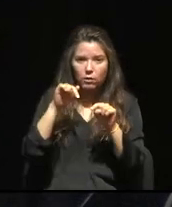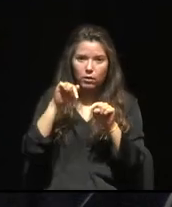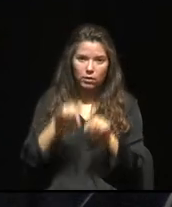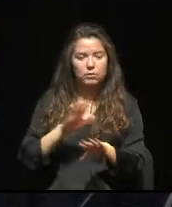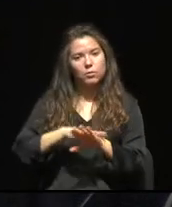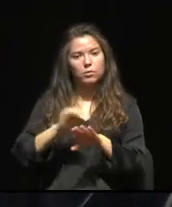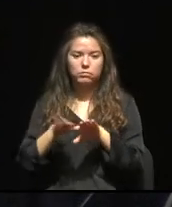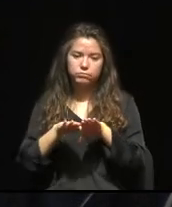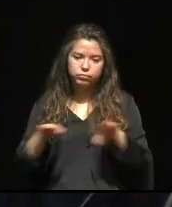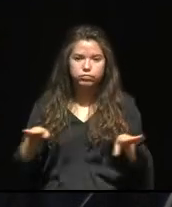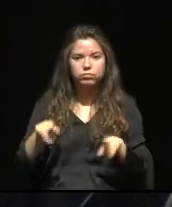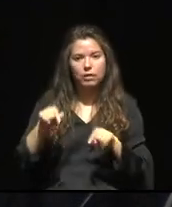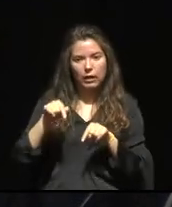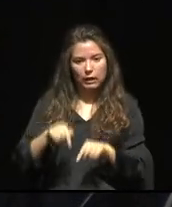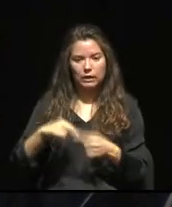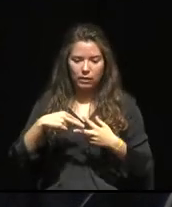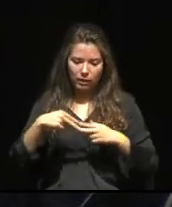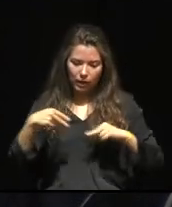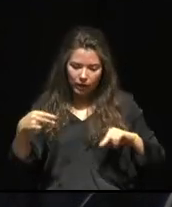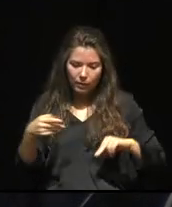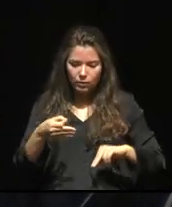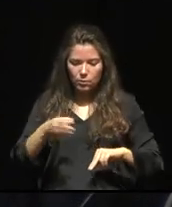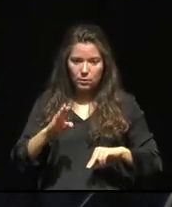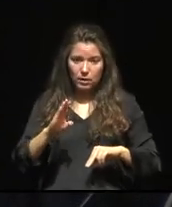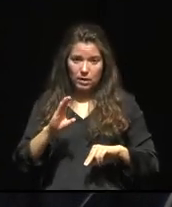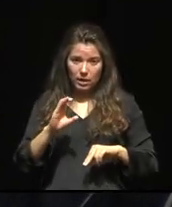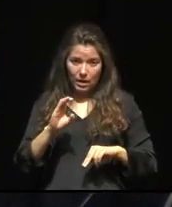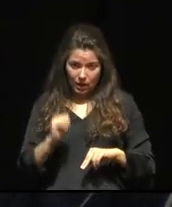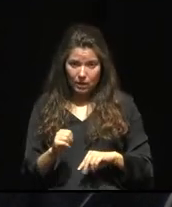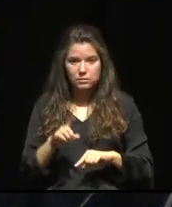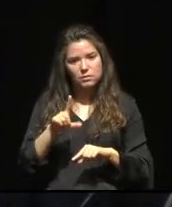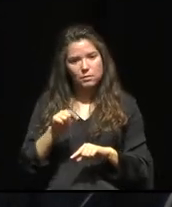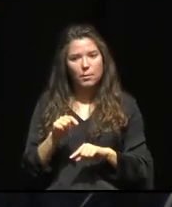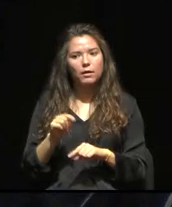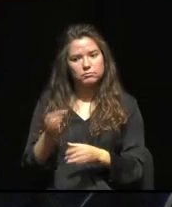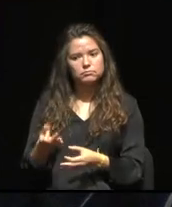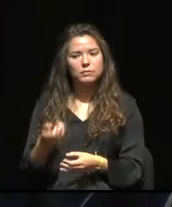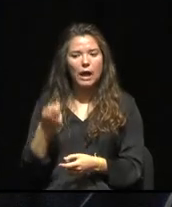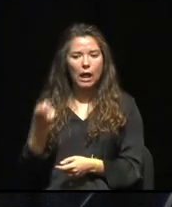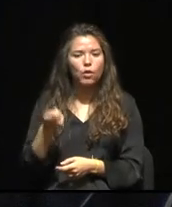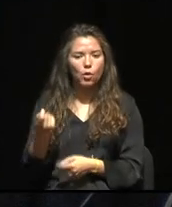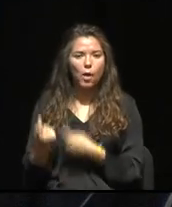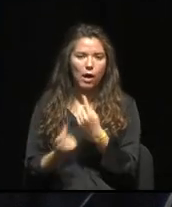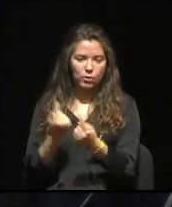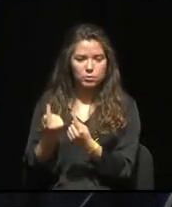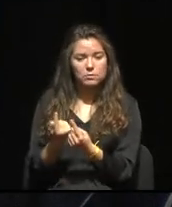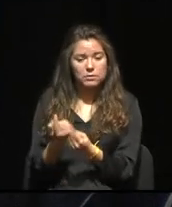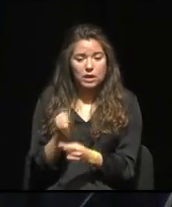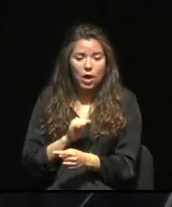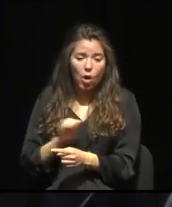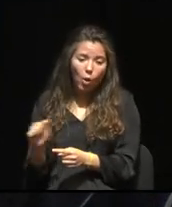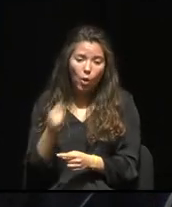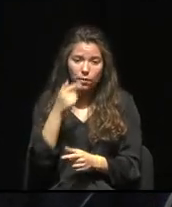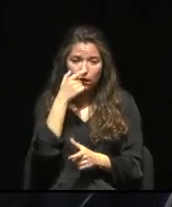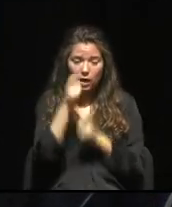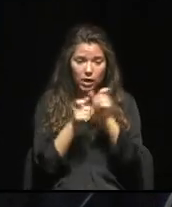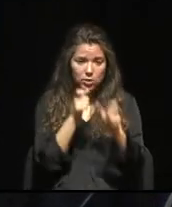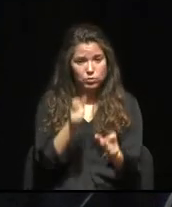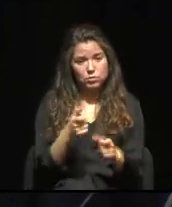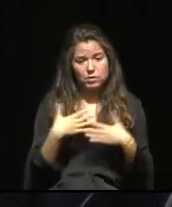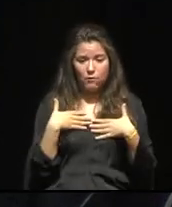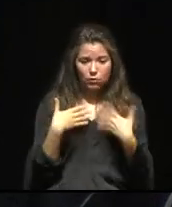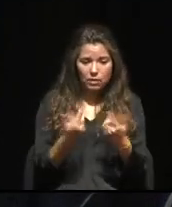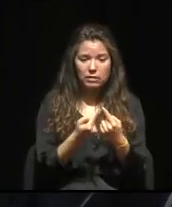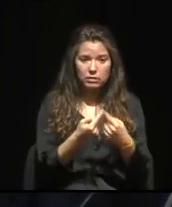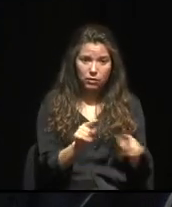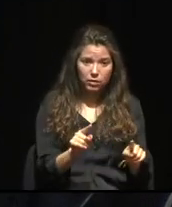executivo camarário durante a vigência da gestão PS que chegou mesmo a concessionar espaços não só contraria à vontade da maioria da população que procura